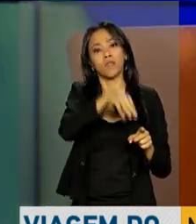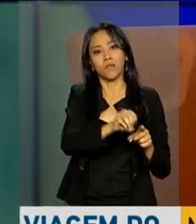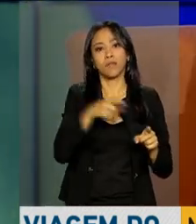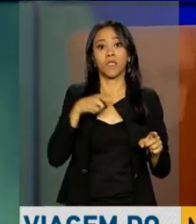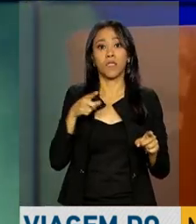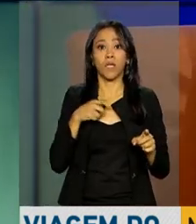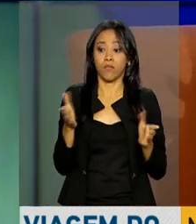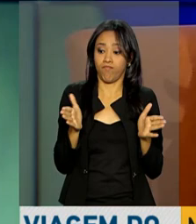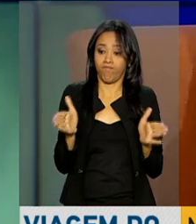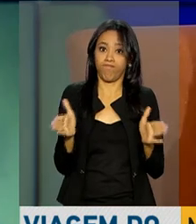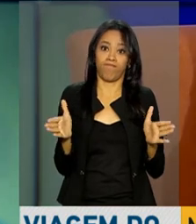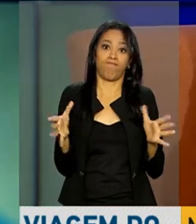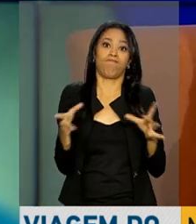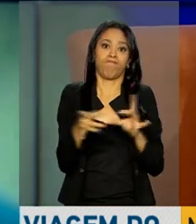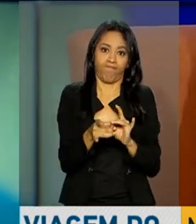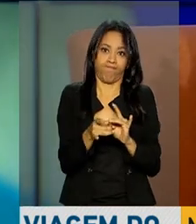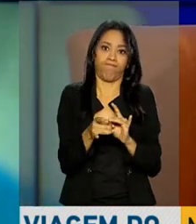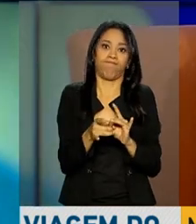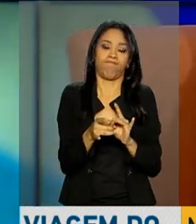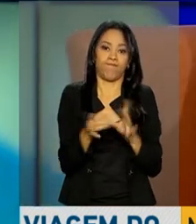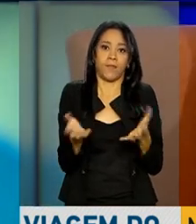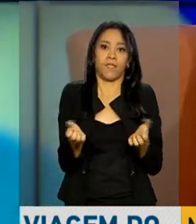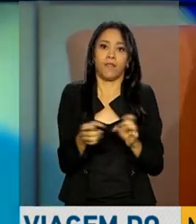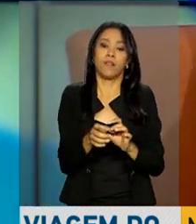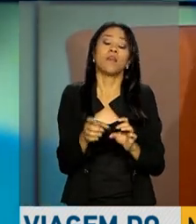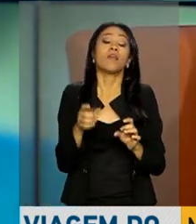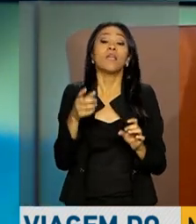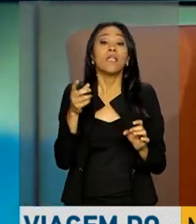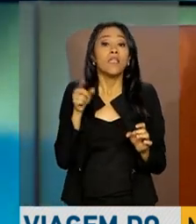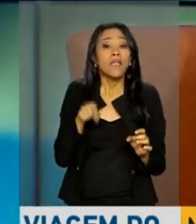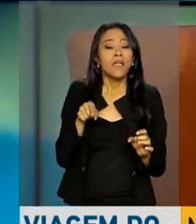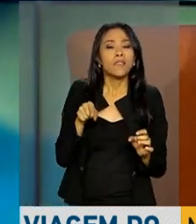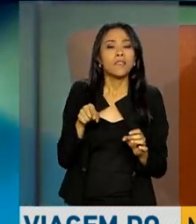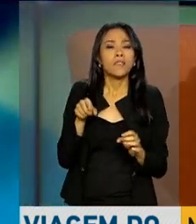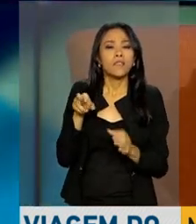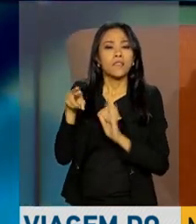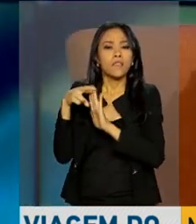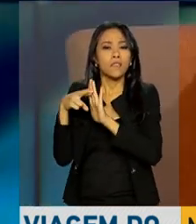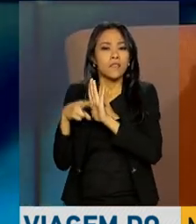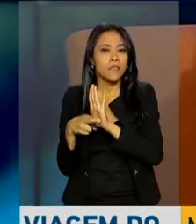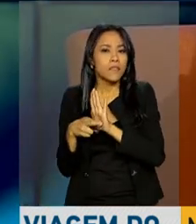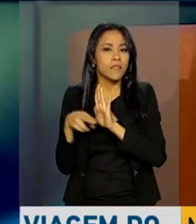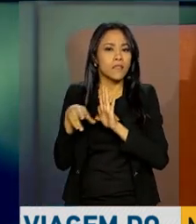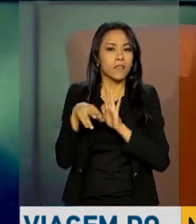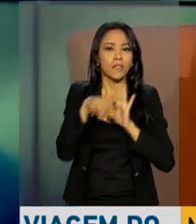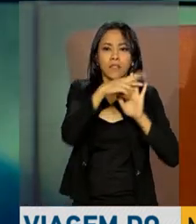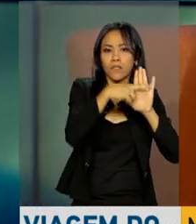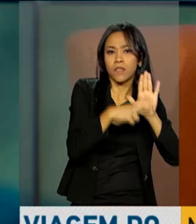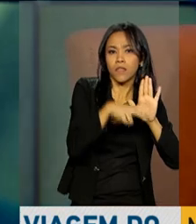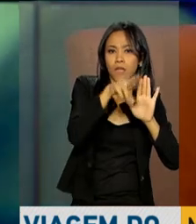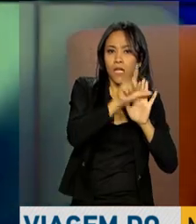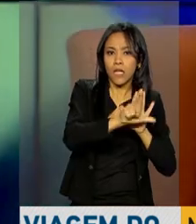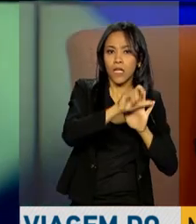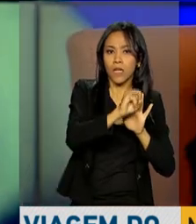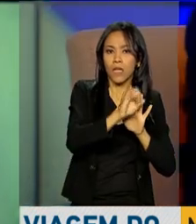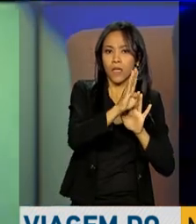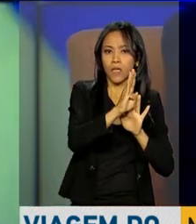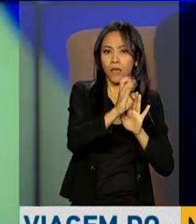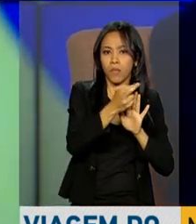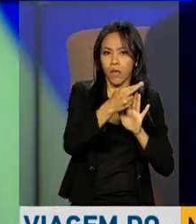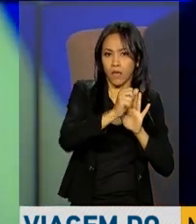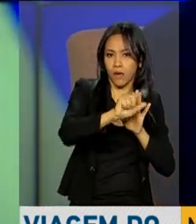natureza eminentemente liberais. Então, nestes preceitos de naturalmente liberais,